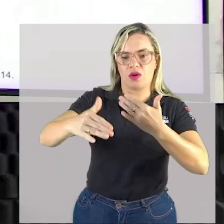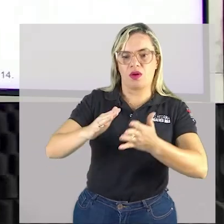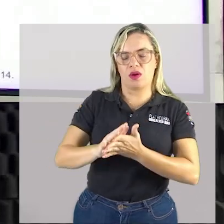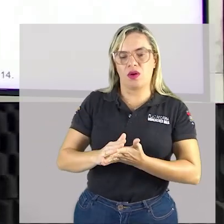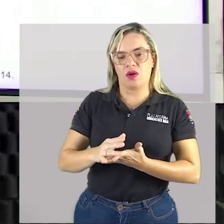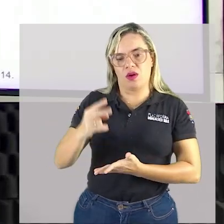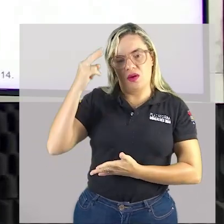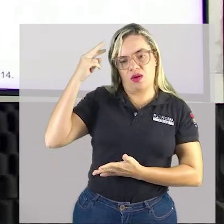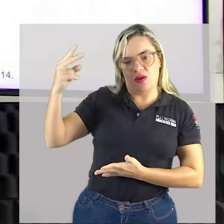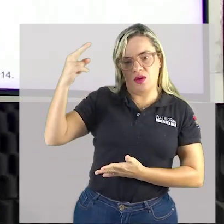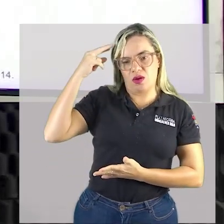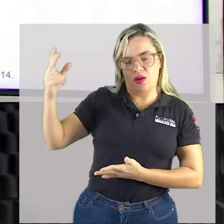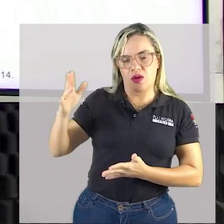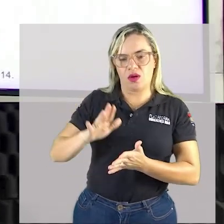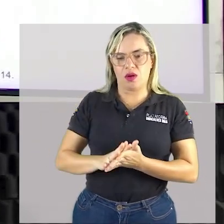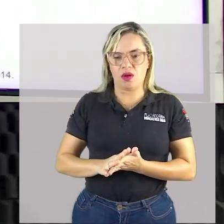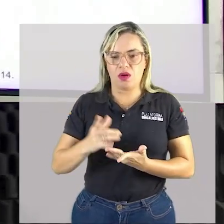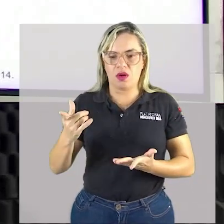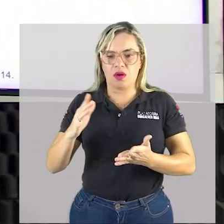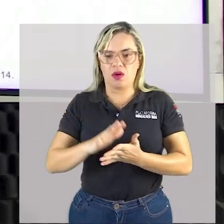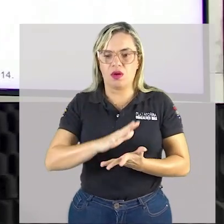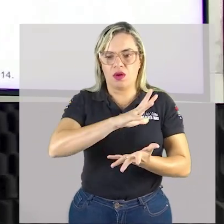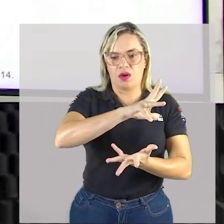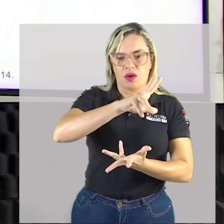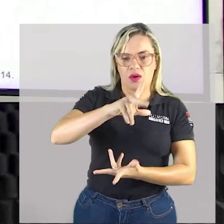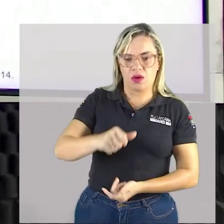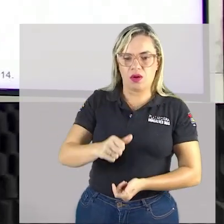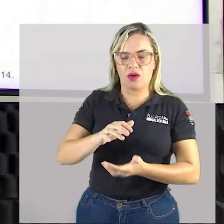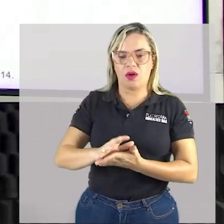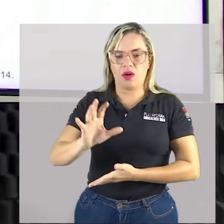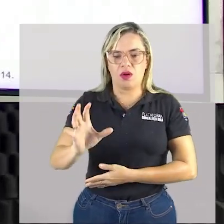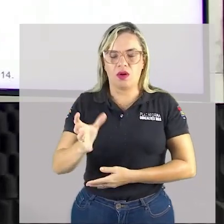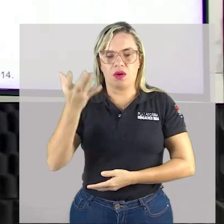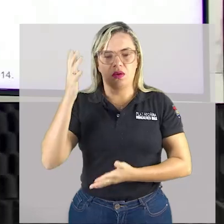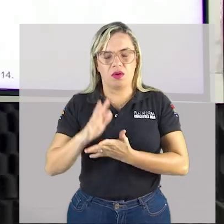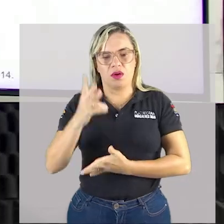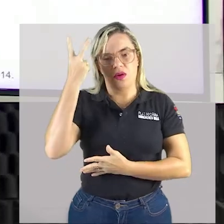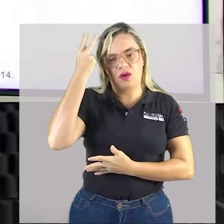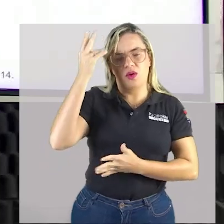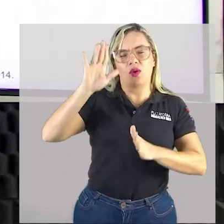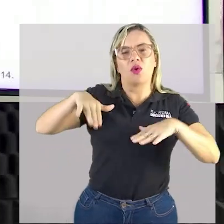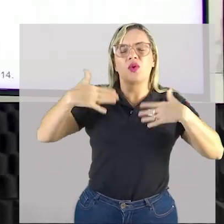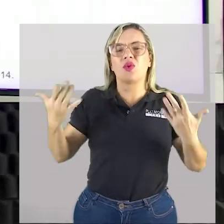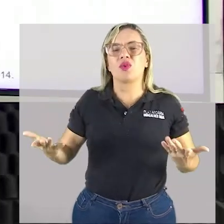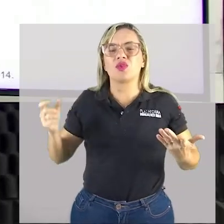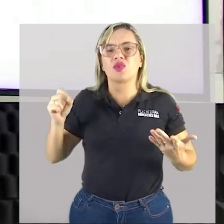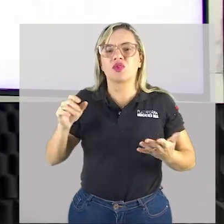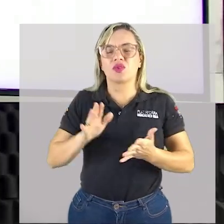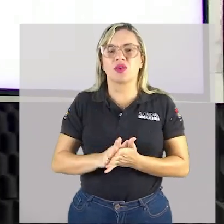esses episódios estão se tornando cada vez mais comuns. Onde isso vai parar?